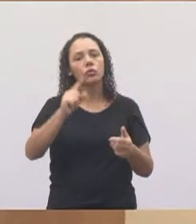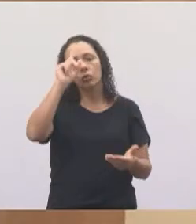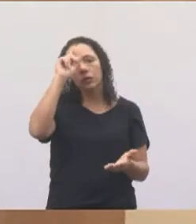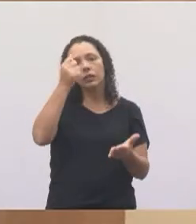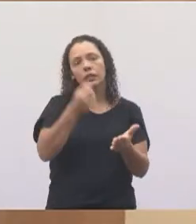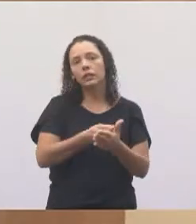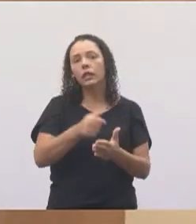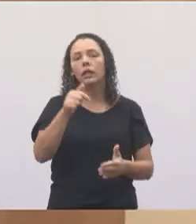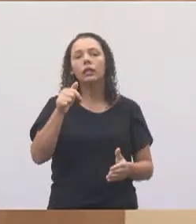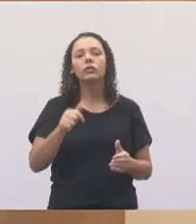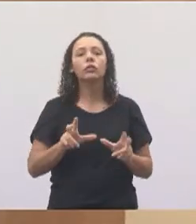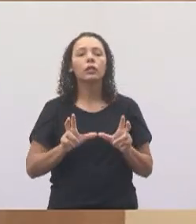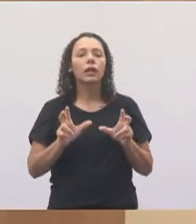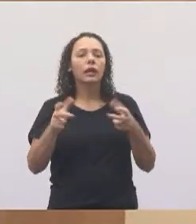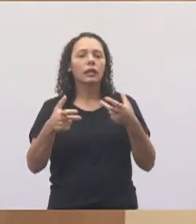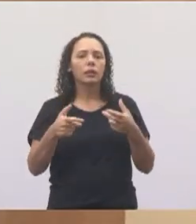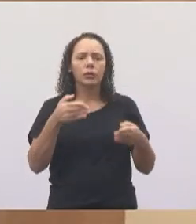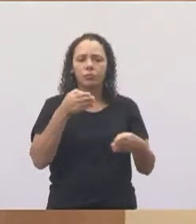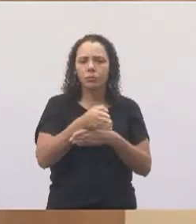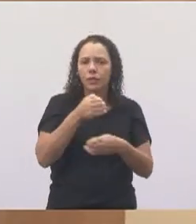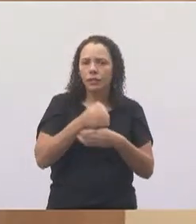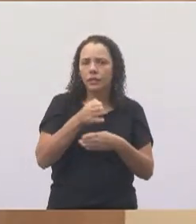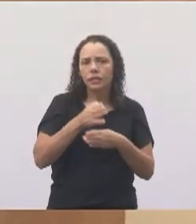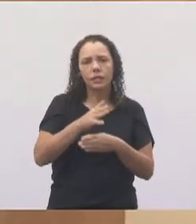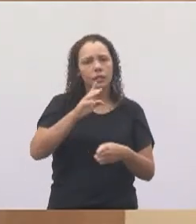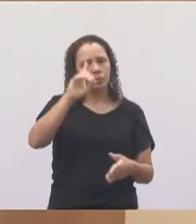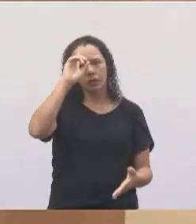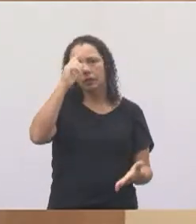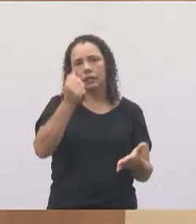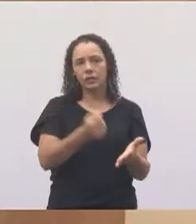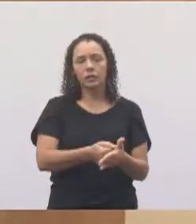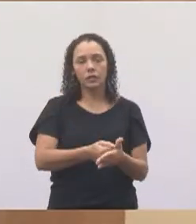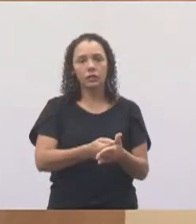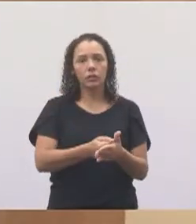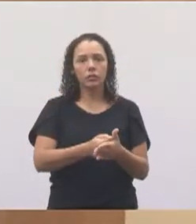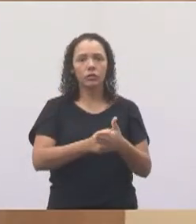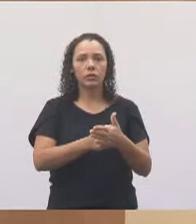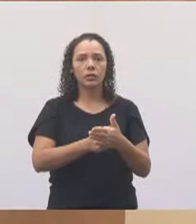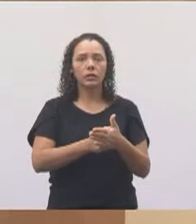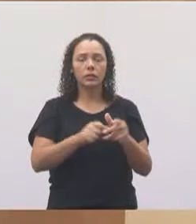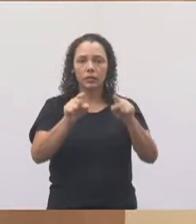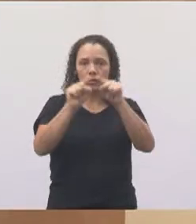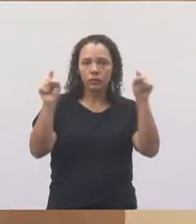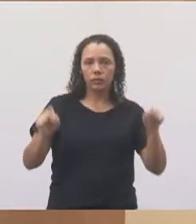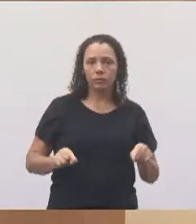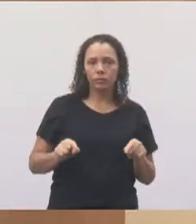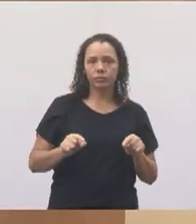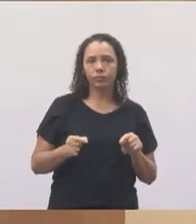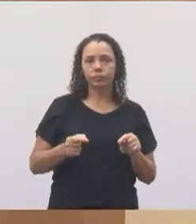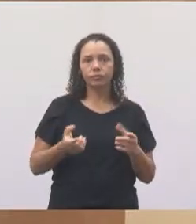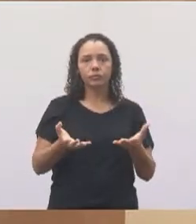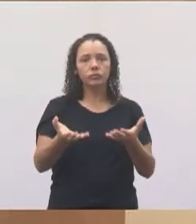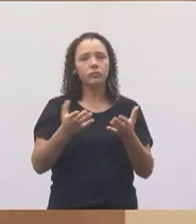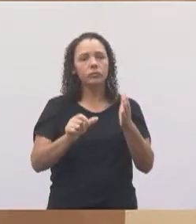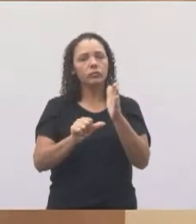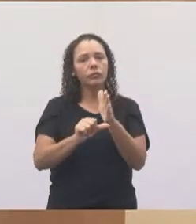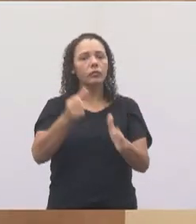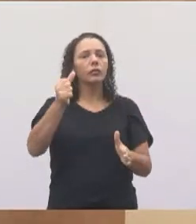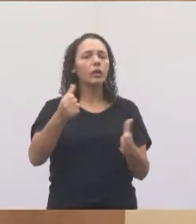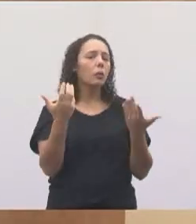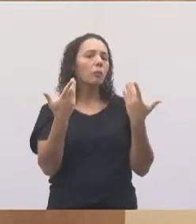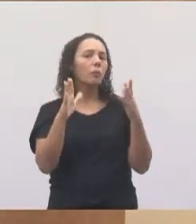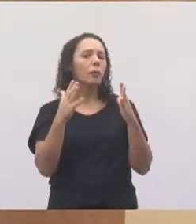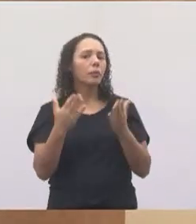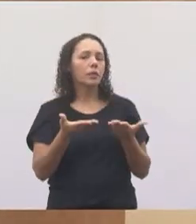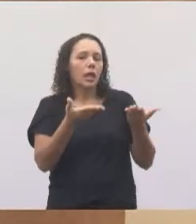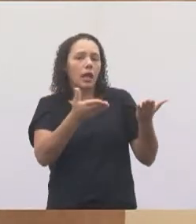decisões com relação ao servidor público, e eu quero aqui, antes de tudo, parabenizar a Rossana